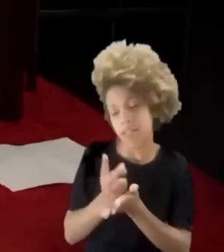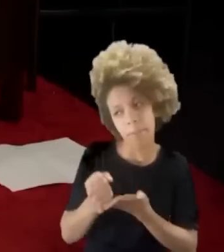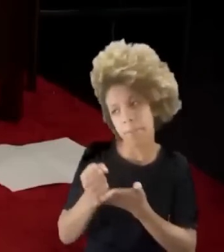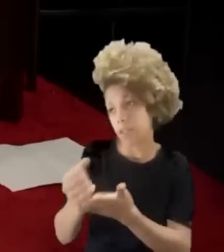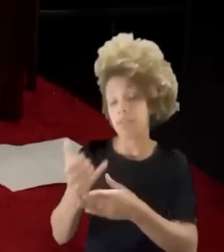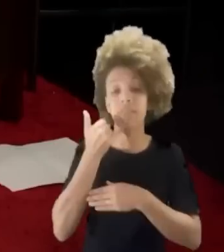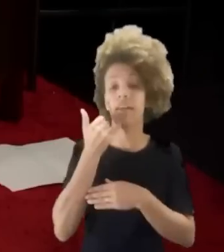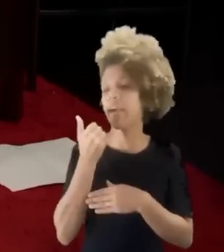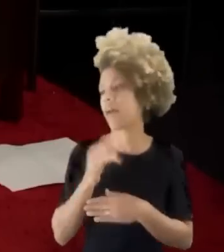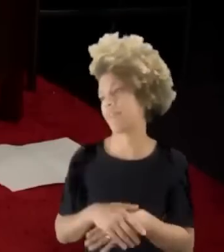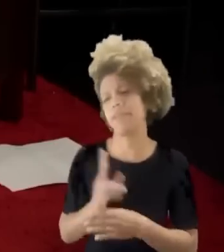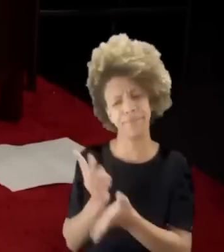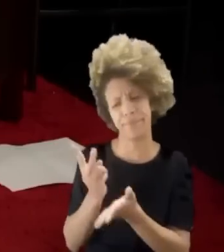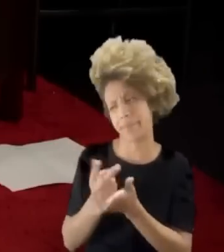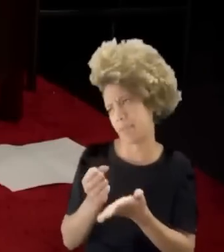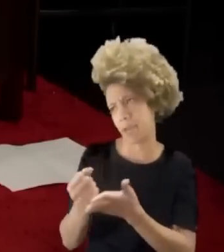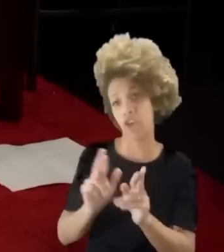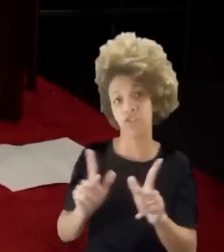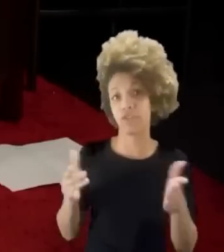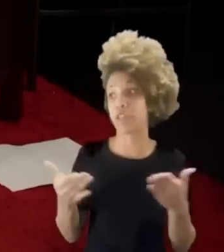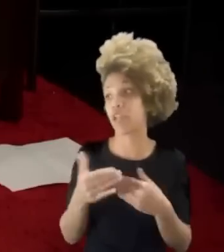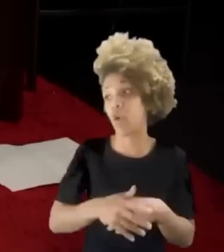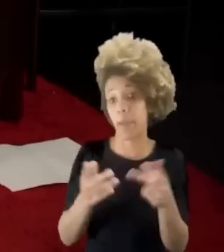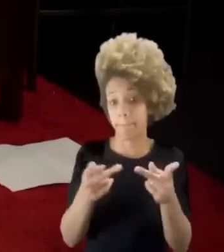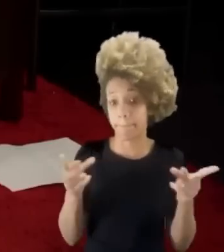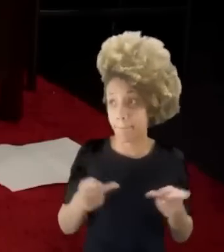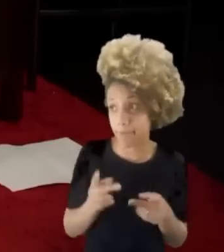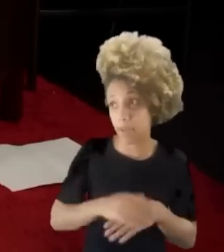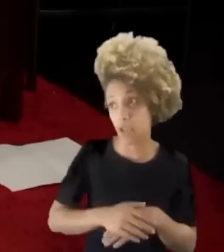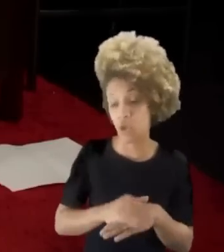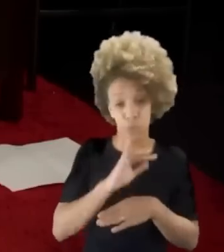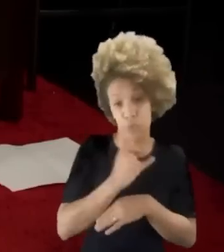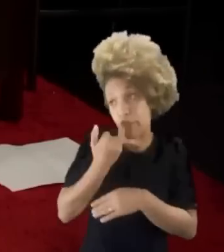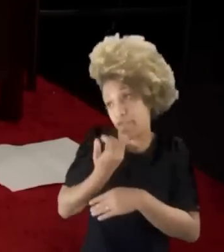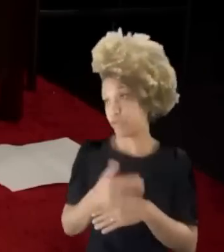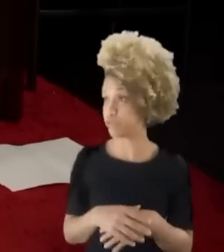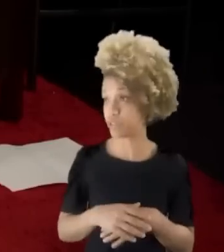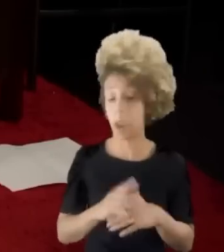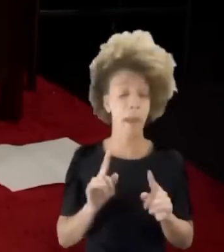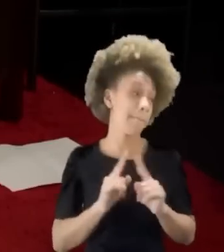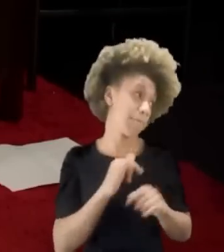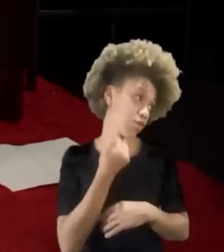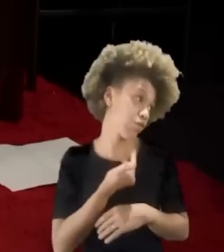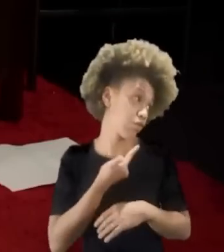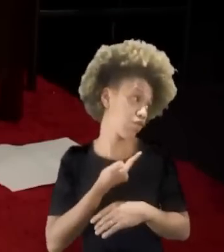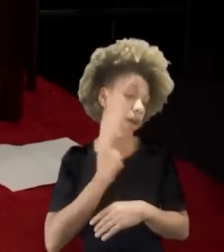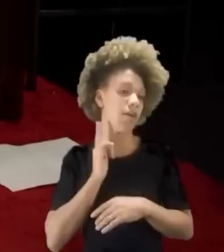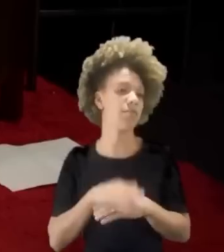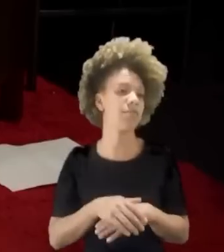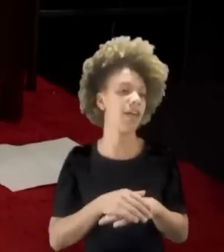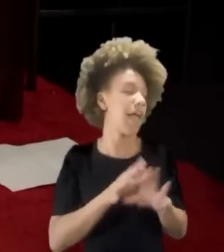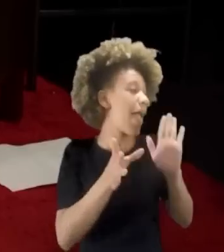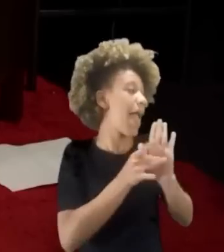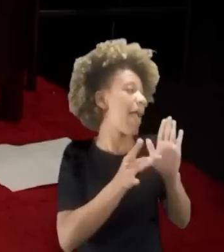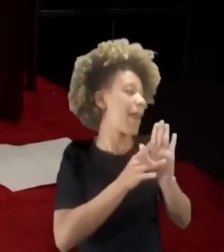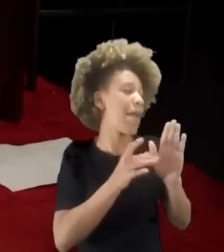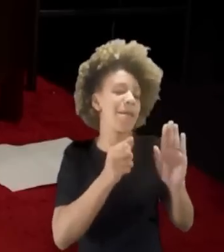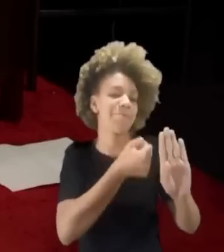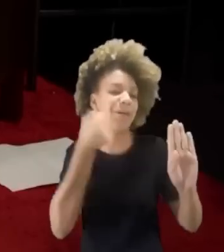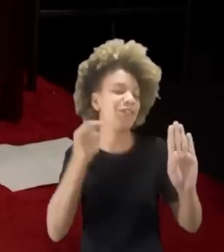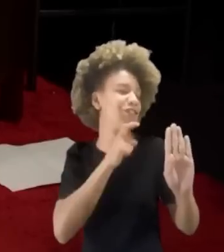chegou na sua casa mano a pizza sempre chegou na sua casa a diferença que agora a pizza chega na sua casa a partir do iFood só iFood antes era minha